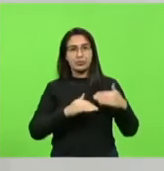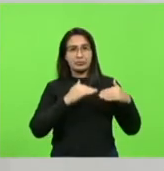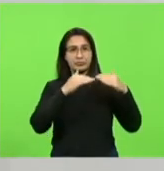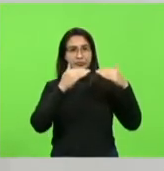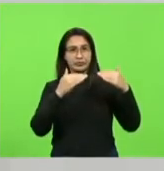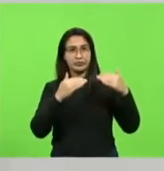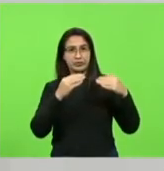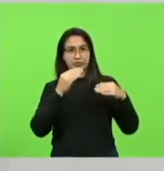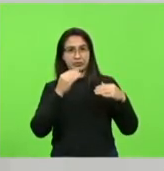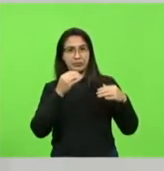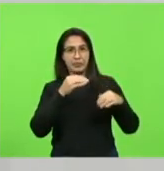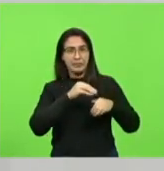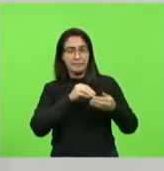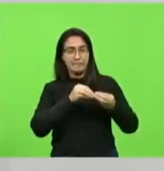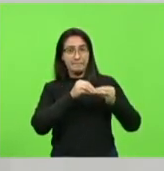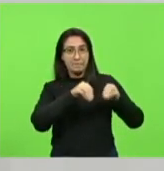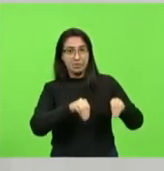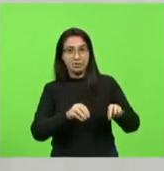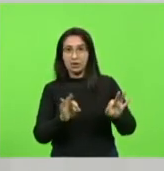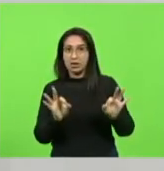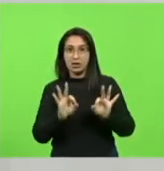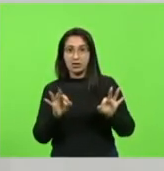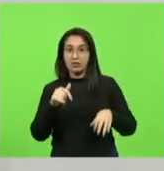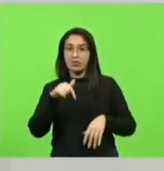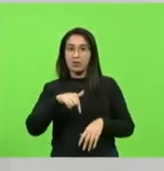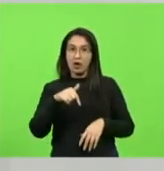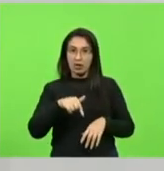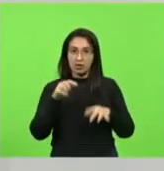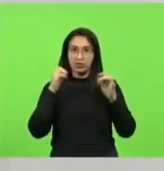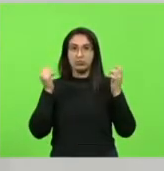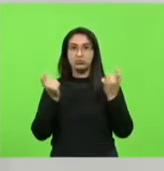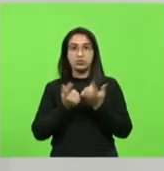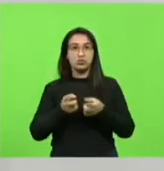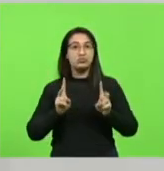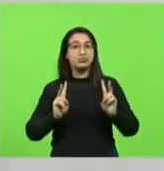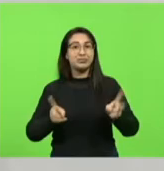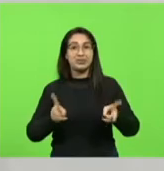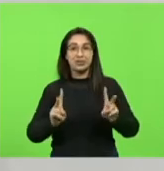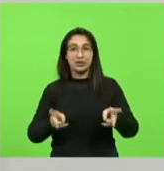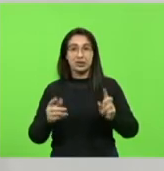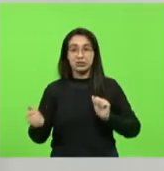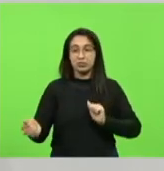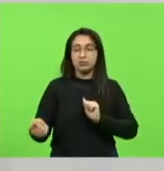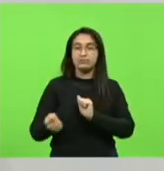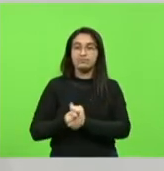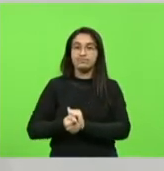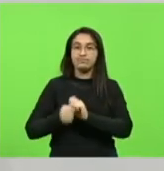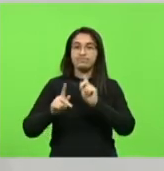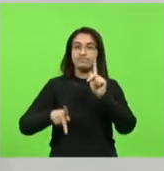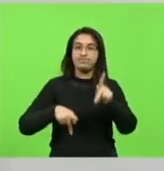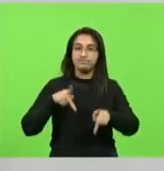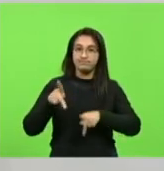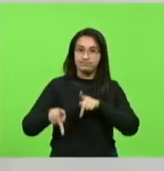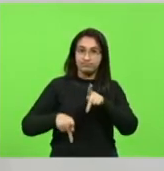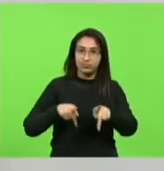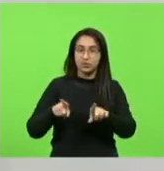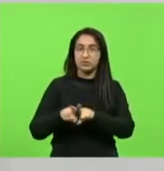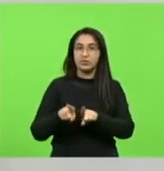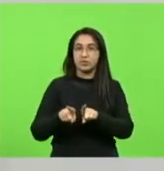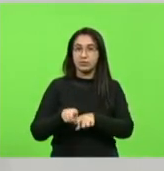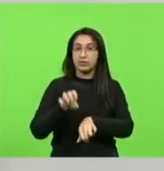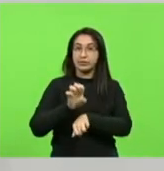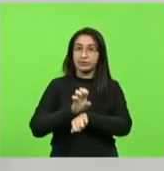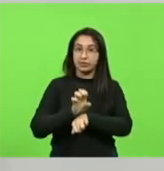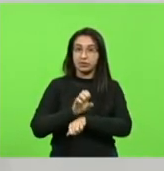estado. O parlamento sempre se manteve ao lado da população e do estado